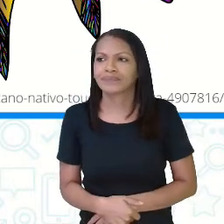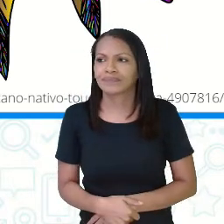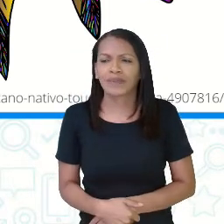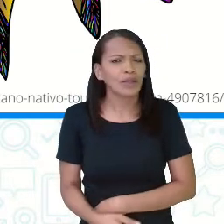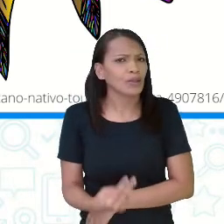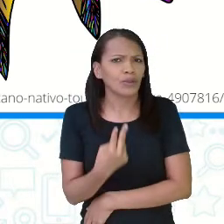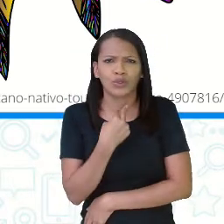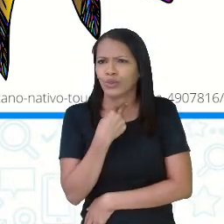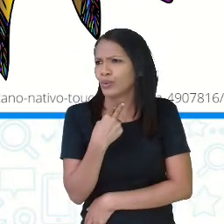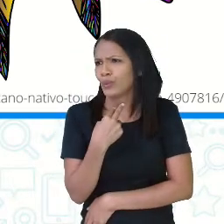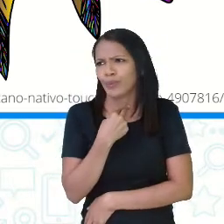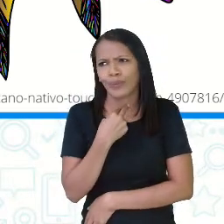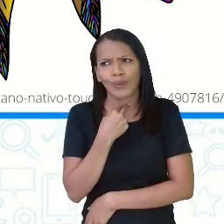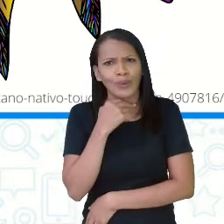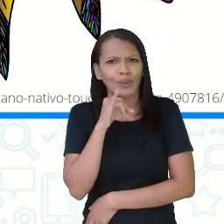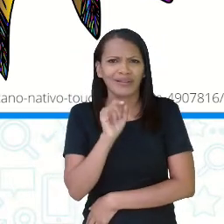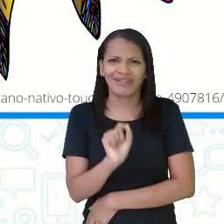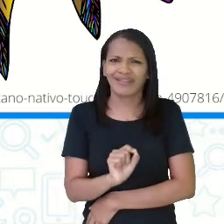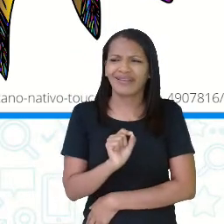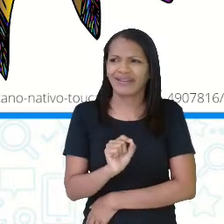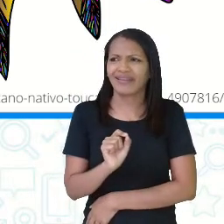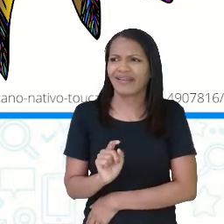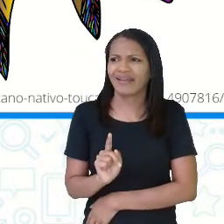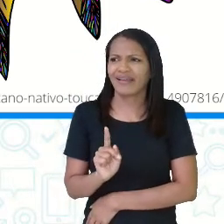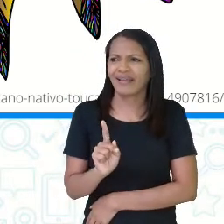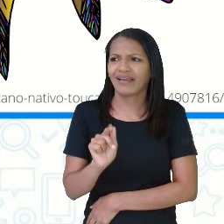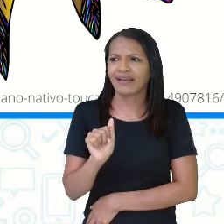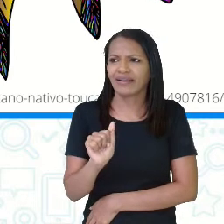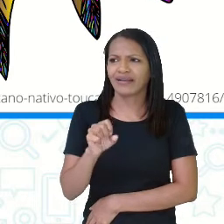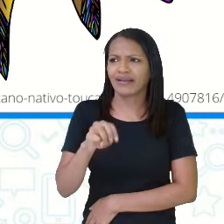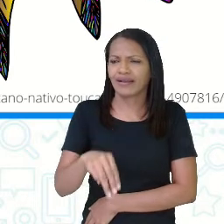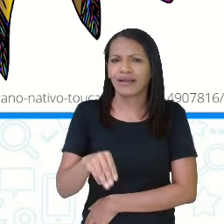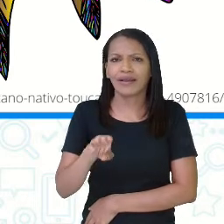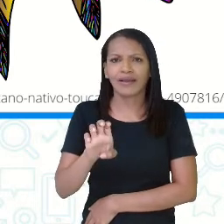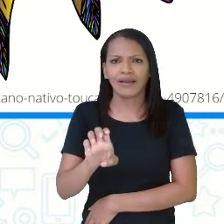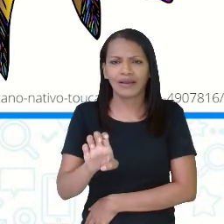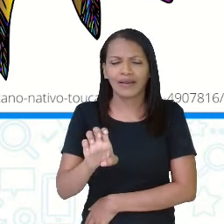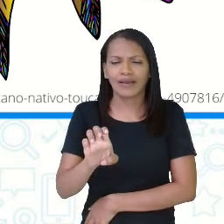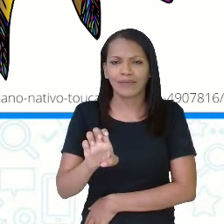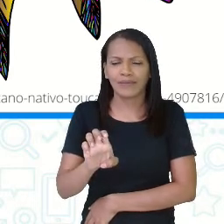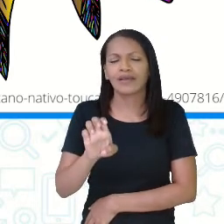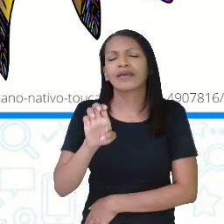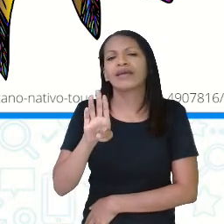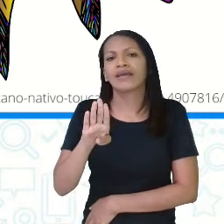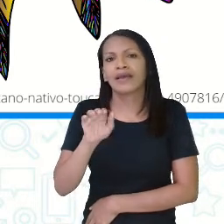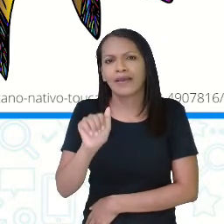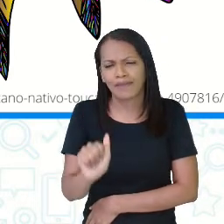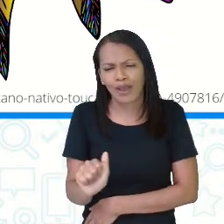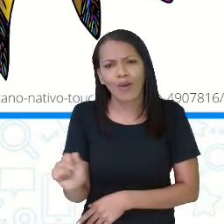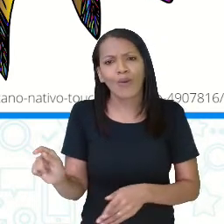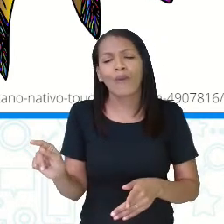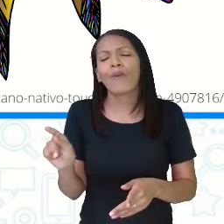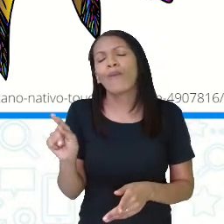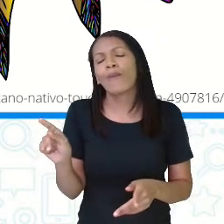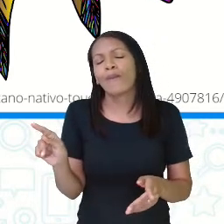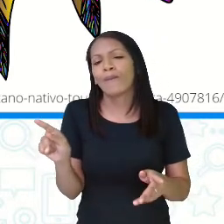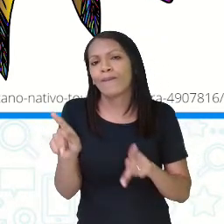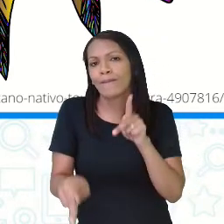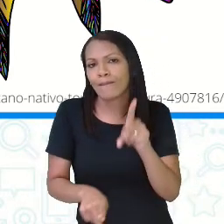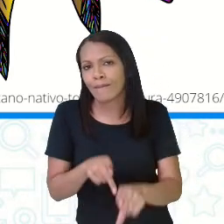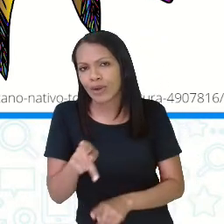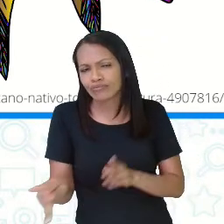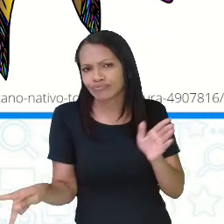os Cambeba esqueceram a língua tupi. Ainda existem falantes que não a